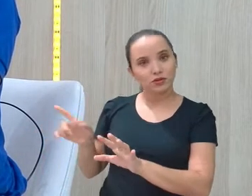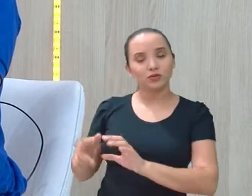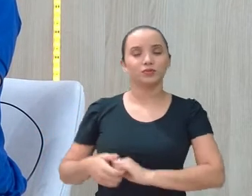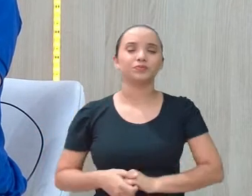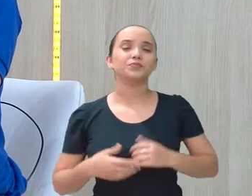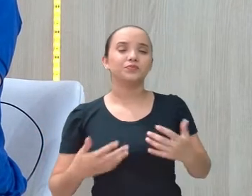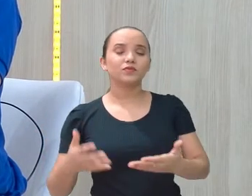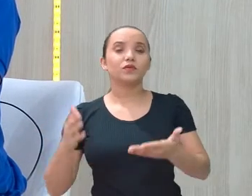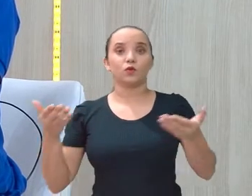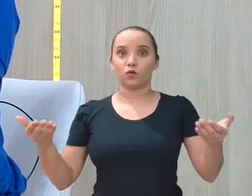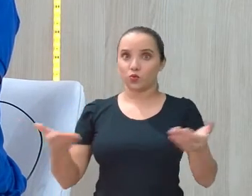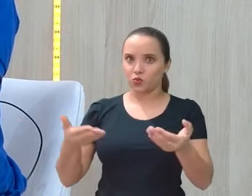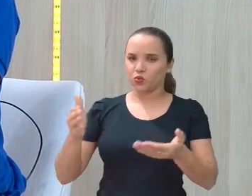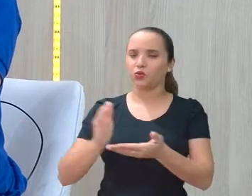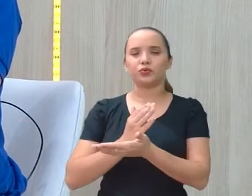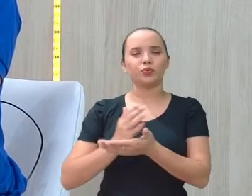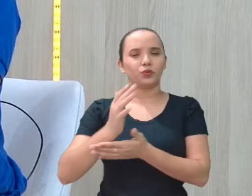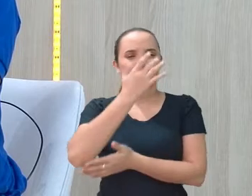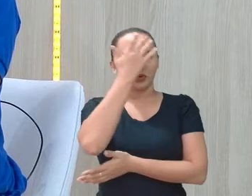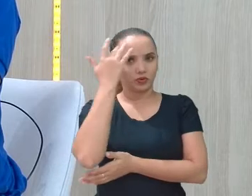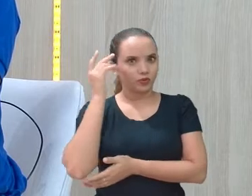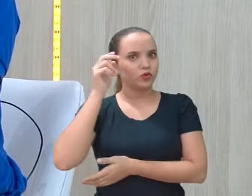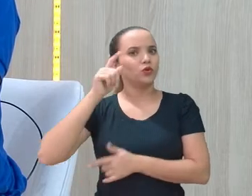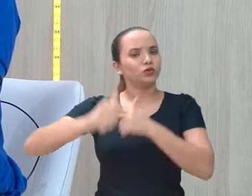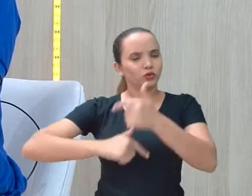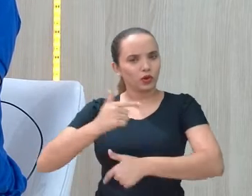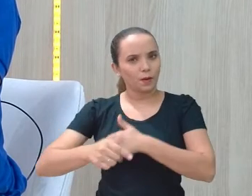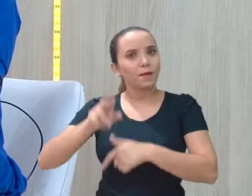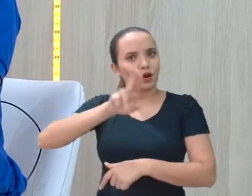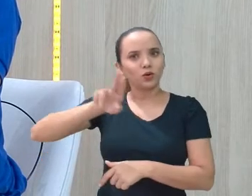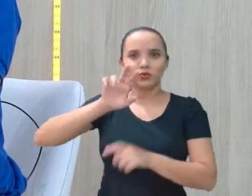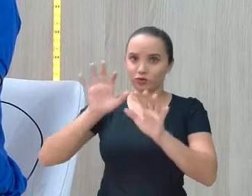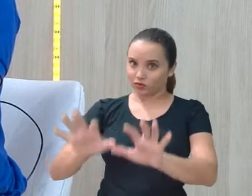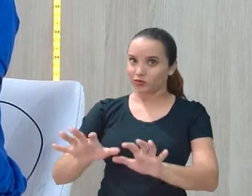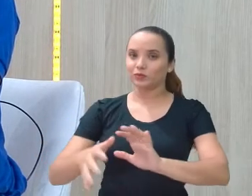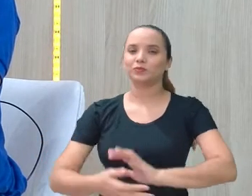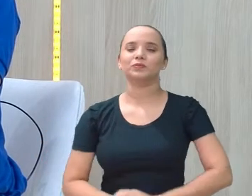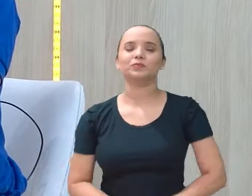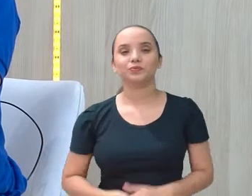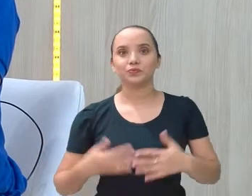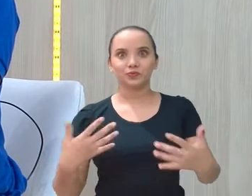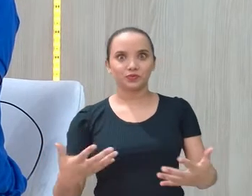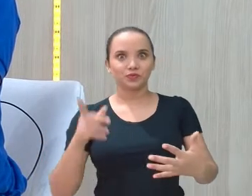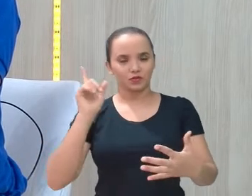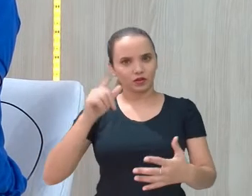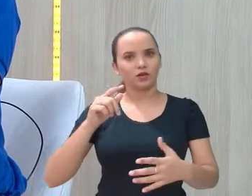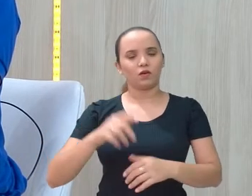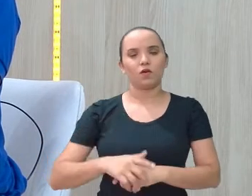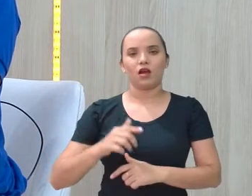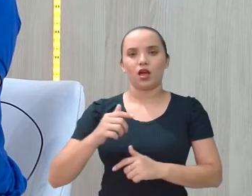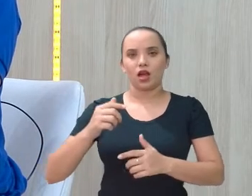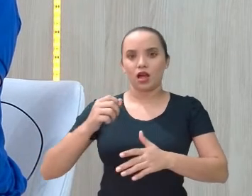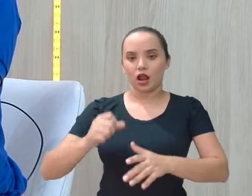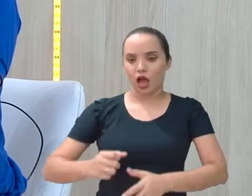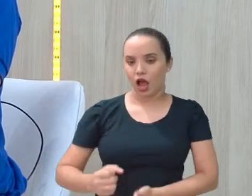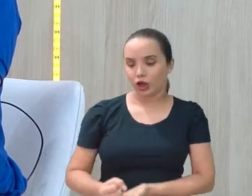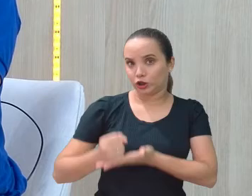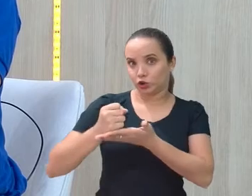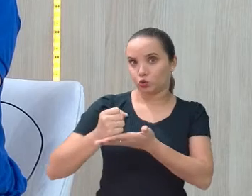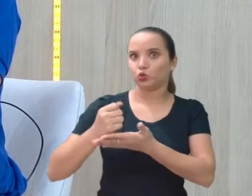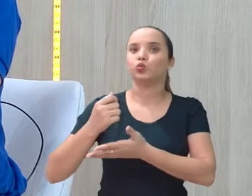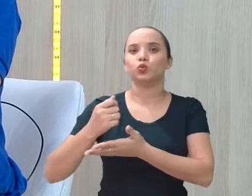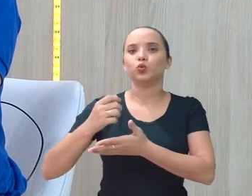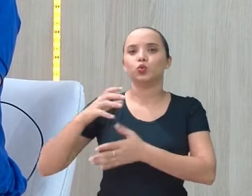hoje, algumas pessoas estão trabalhando utilizando essa ferramenta. Tá? Então, ela agiliza mais o